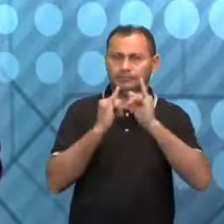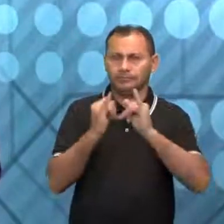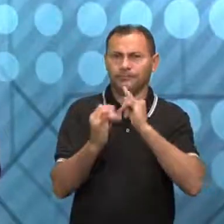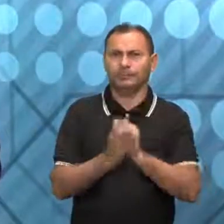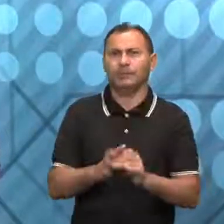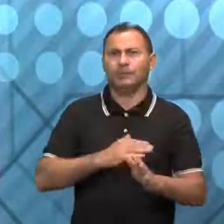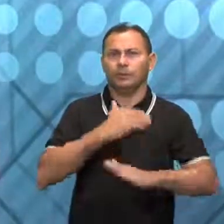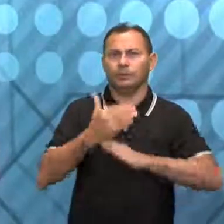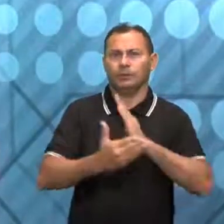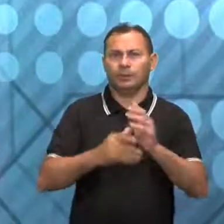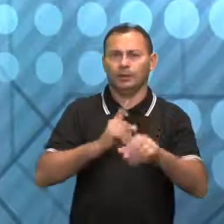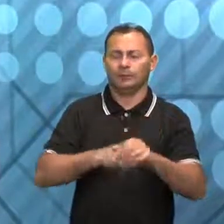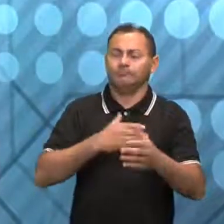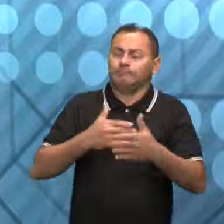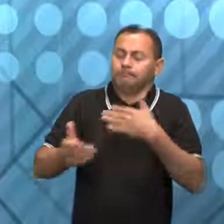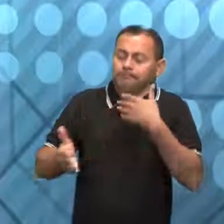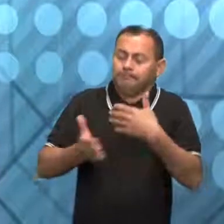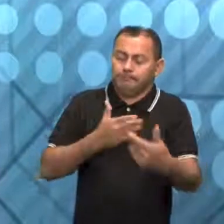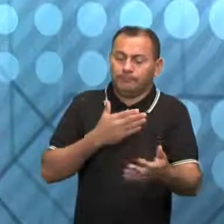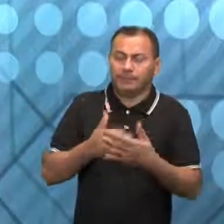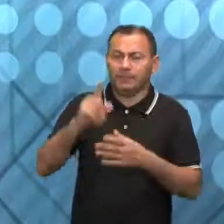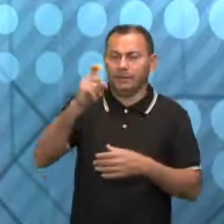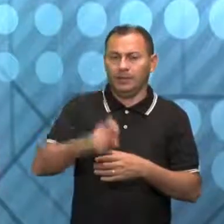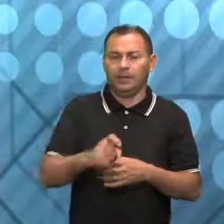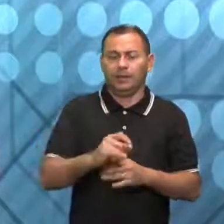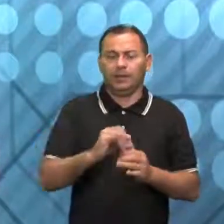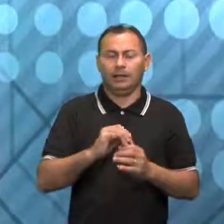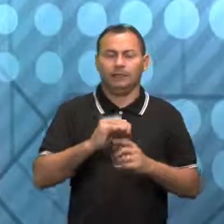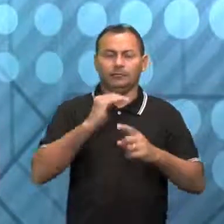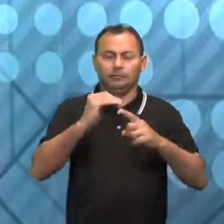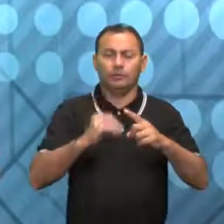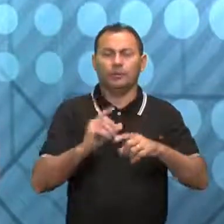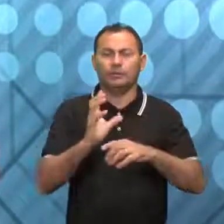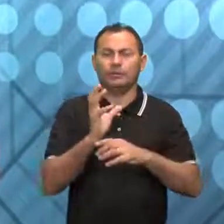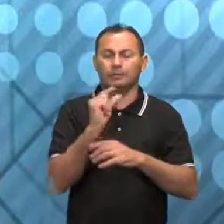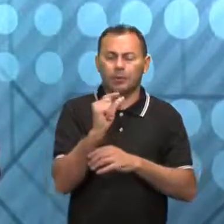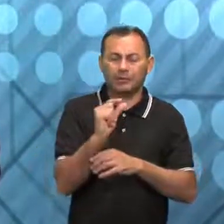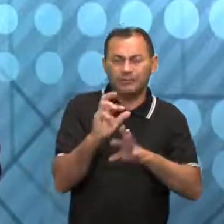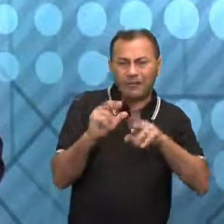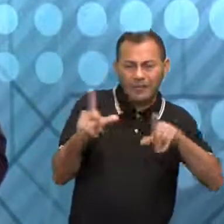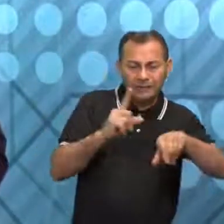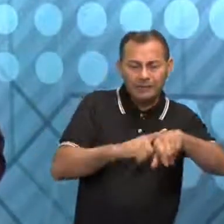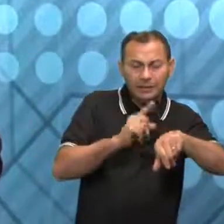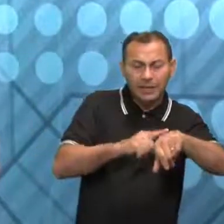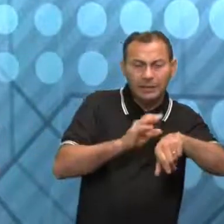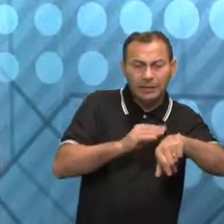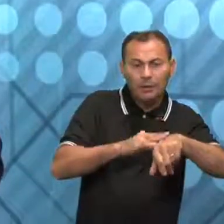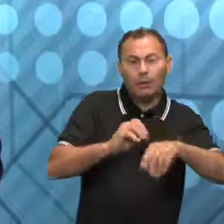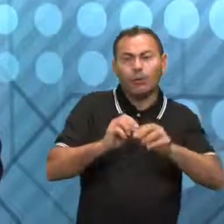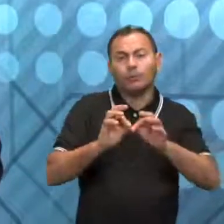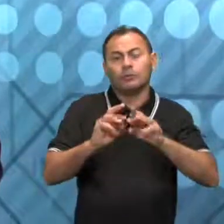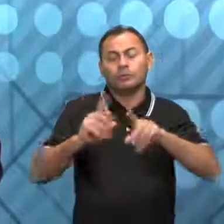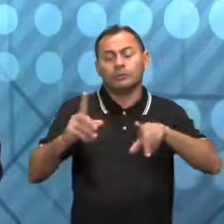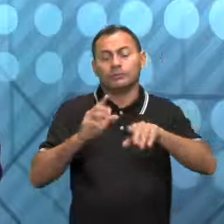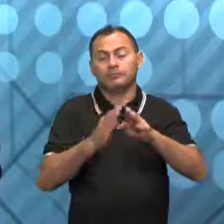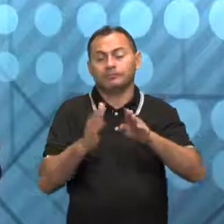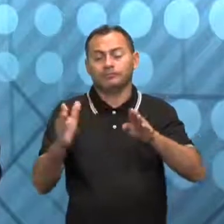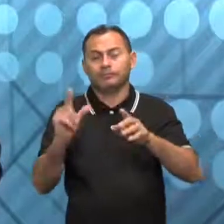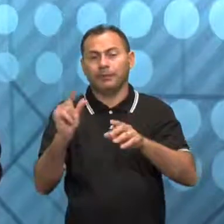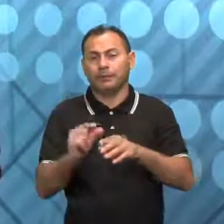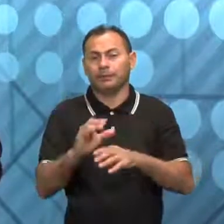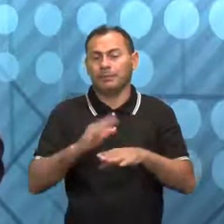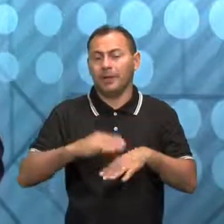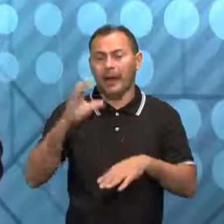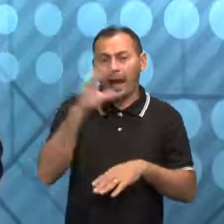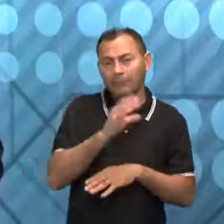informação o tempo todo, independente se seja em frações de tempo muito pequenas ou em espaços de frequência menores. Então